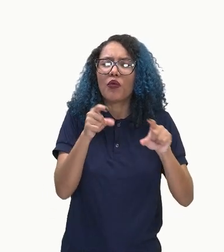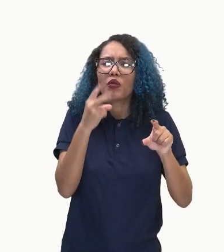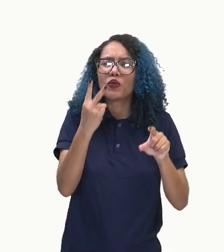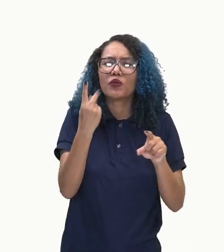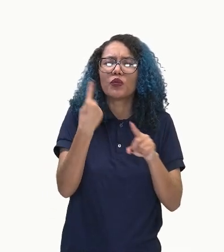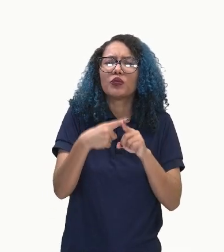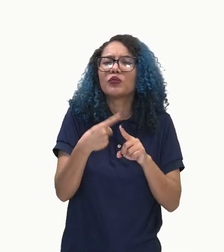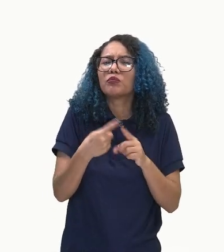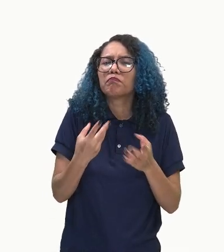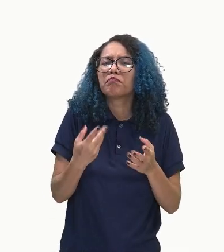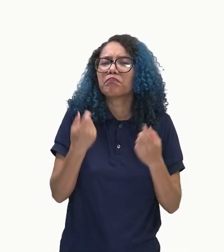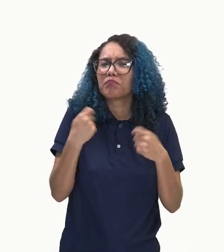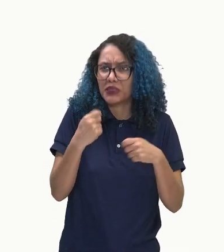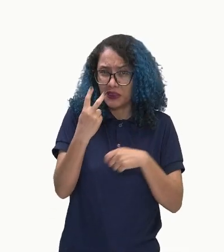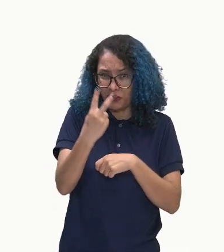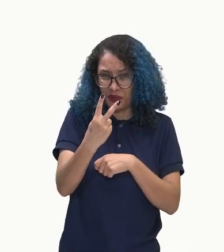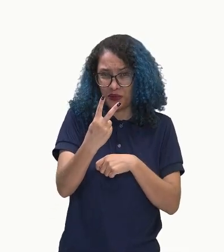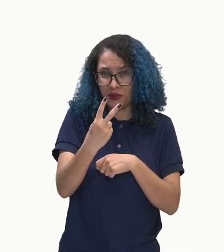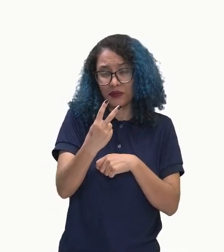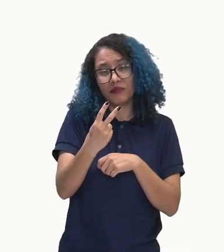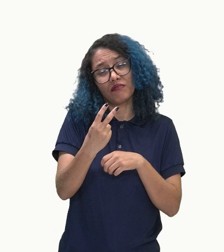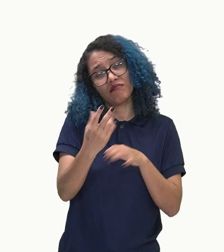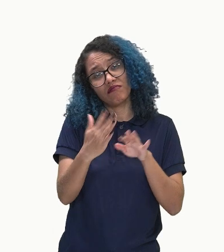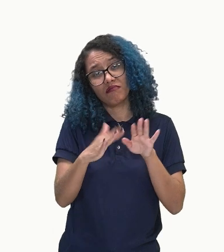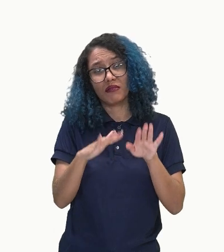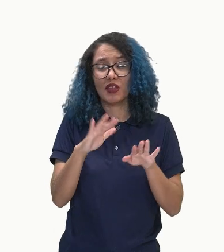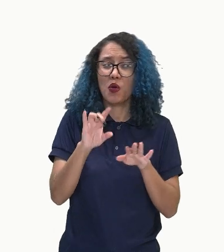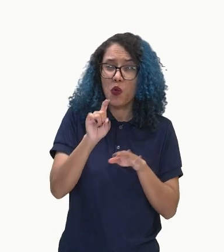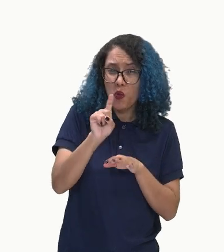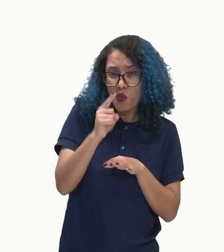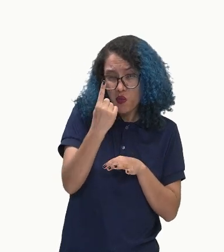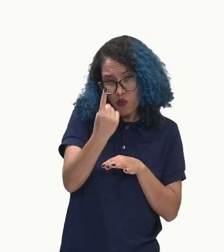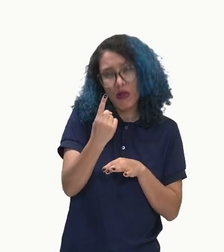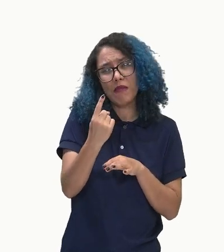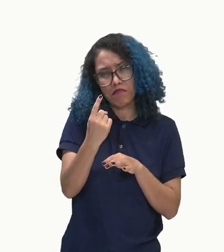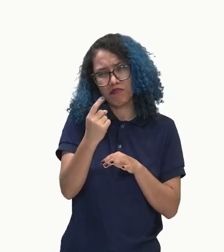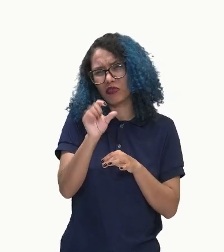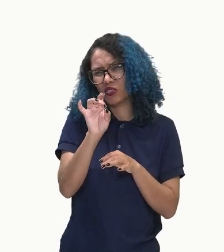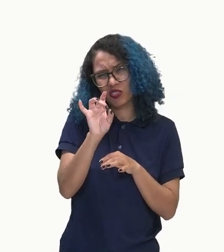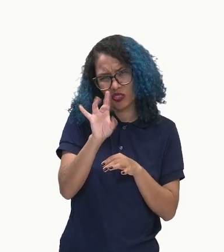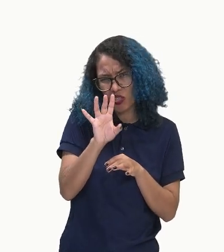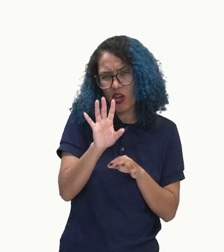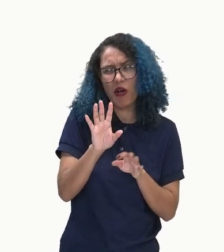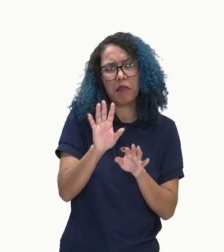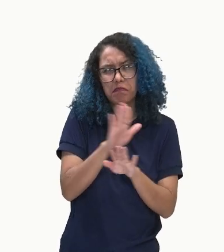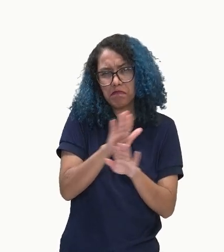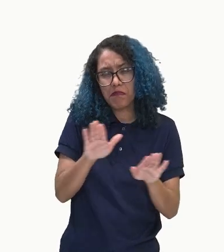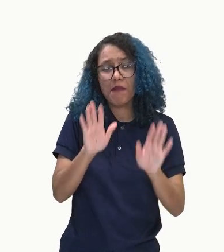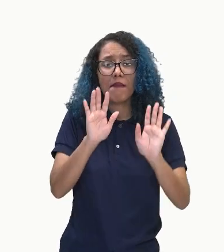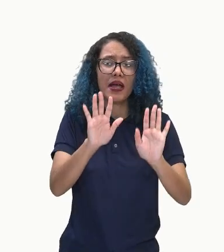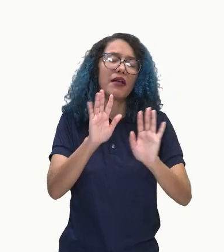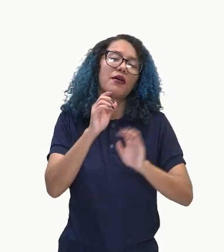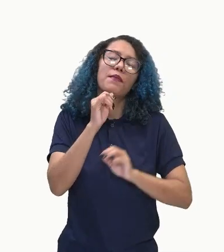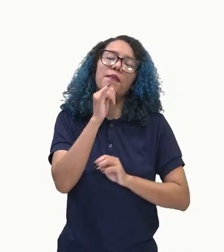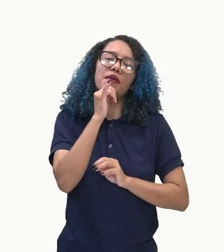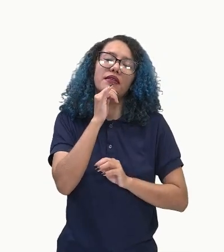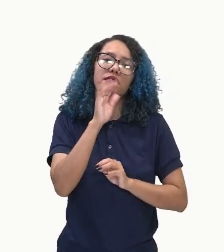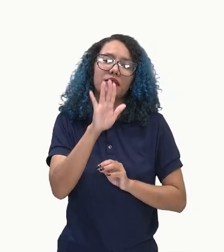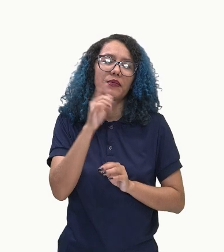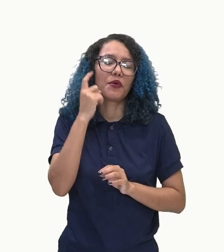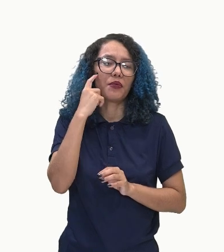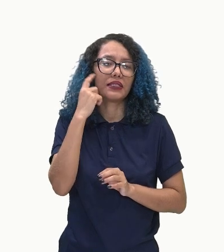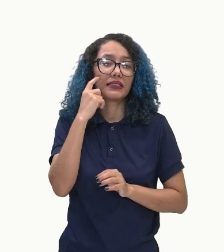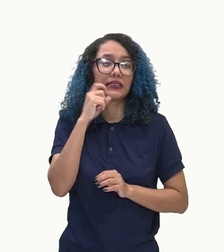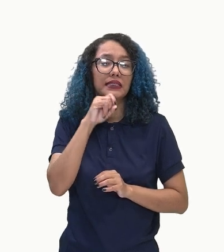das duas? Bom, pode até dizer para você que uma só resolveria. Mas pensa comigo o seguinte, ó, se nós tivermos